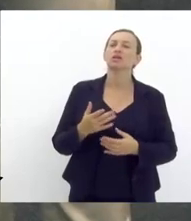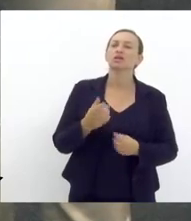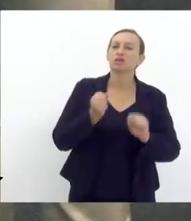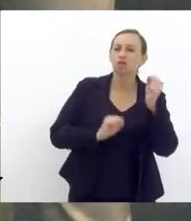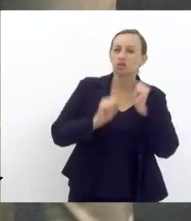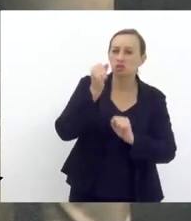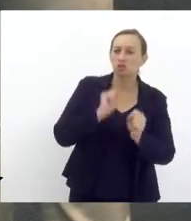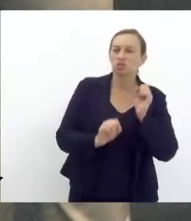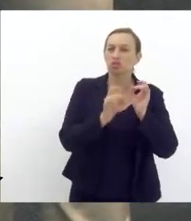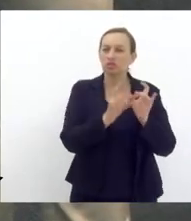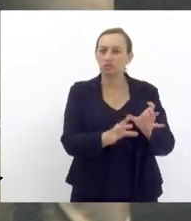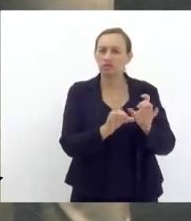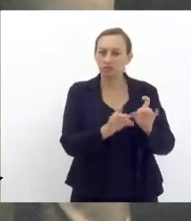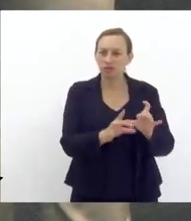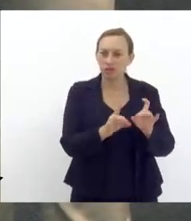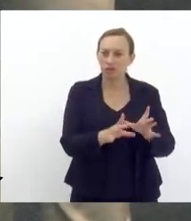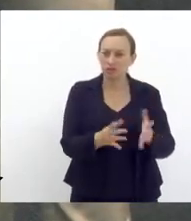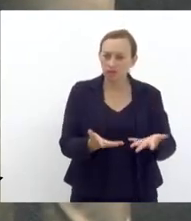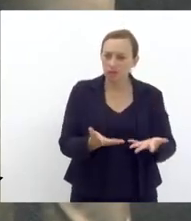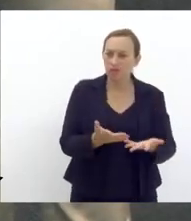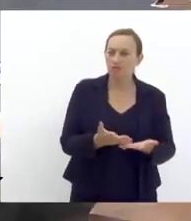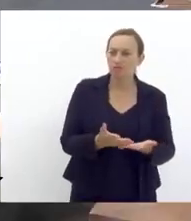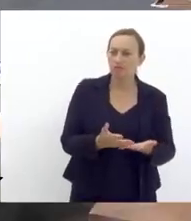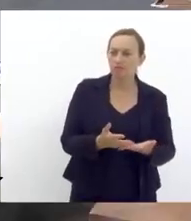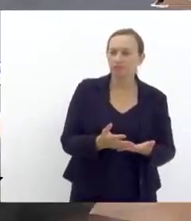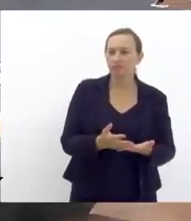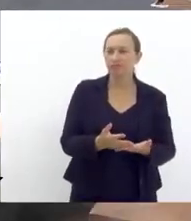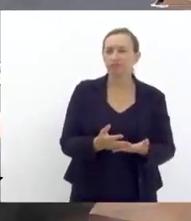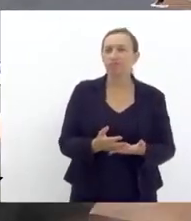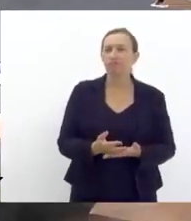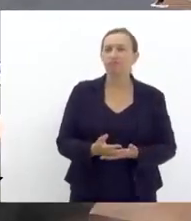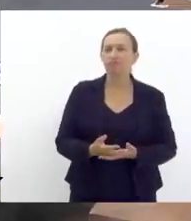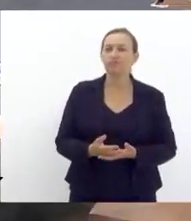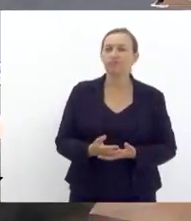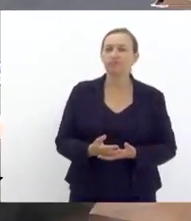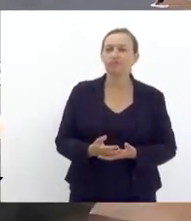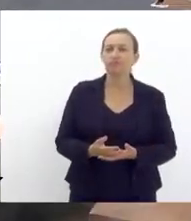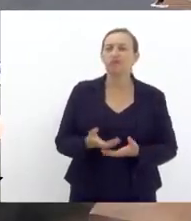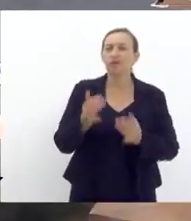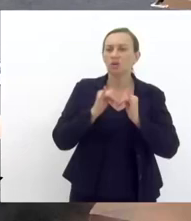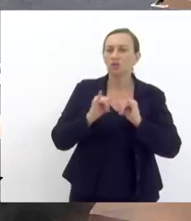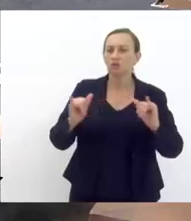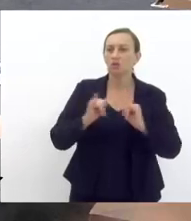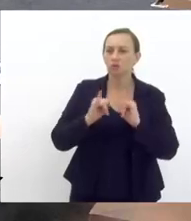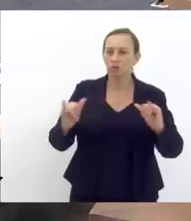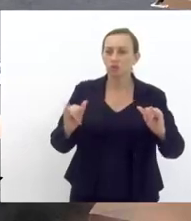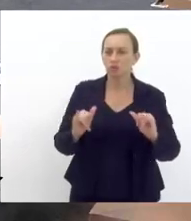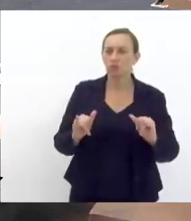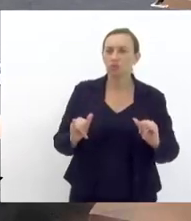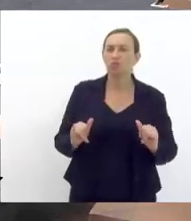dos comércio né É só mesmo para estar divulgando aí não as medidas que já foram